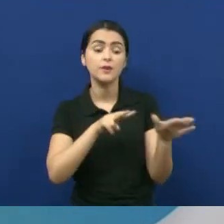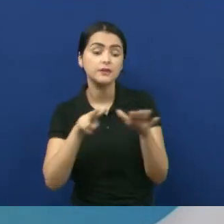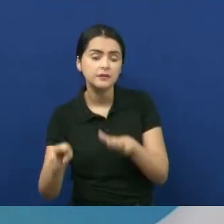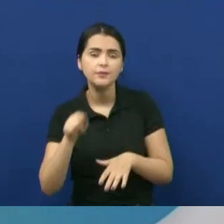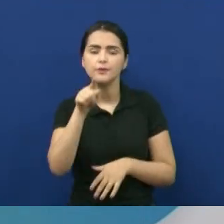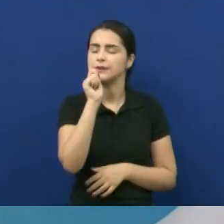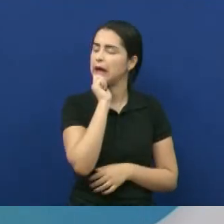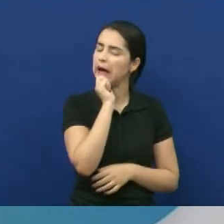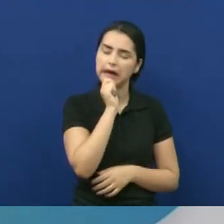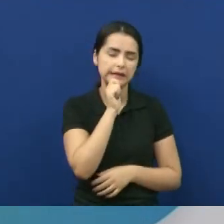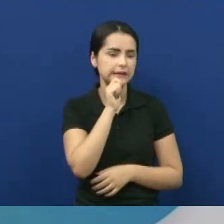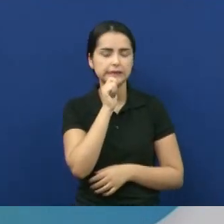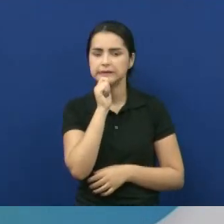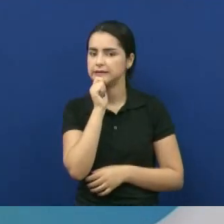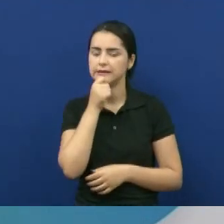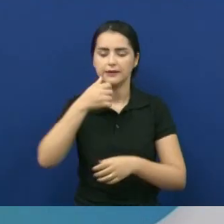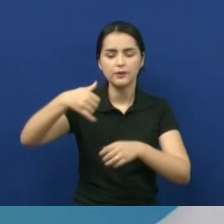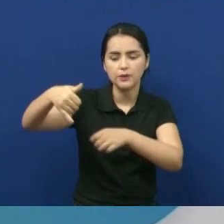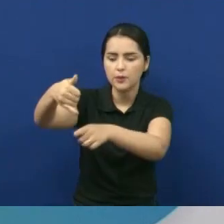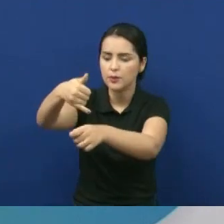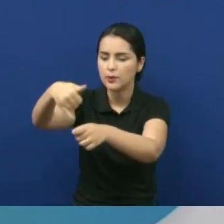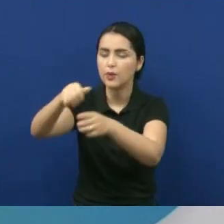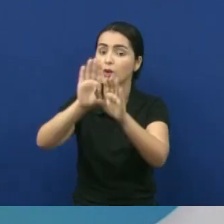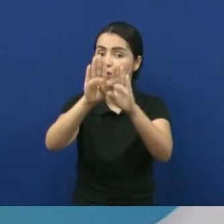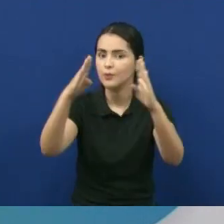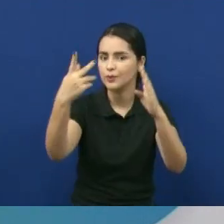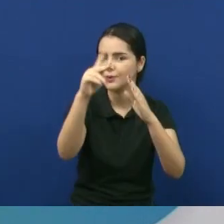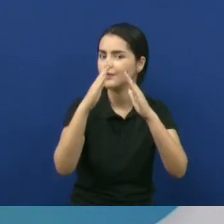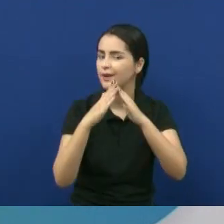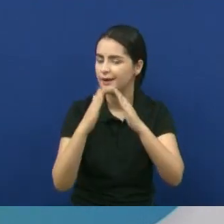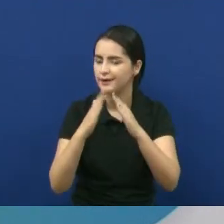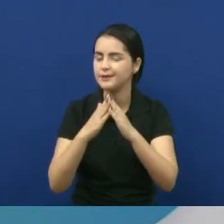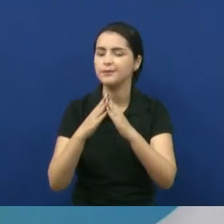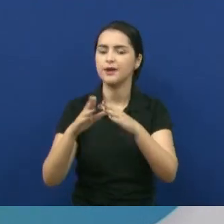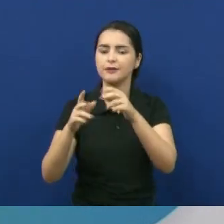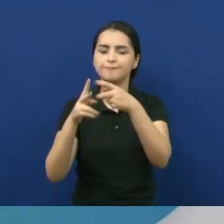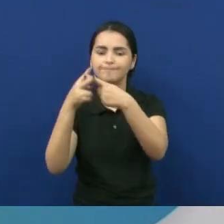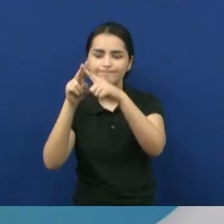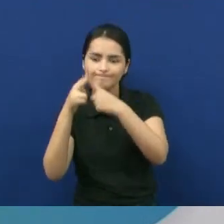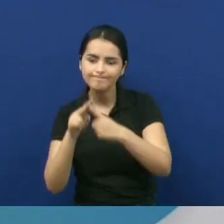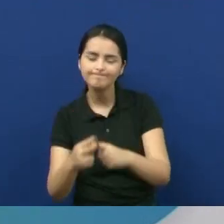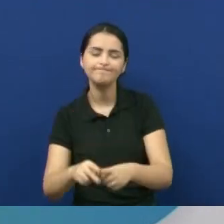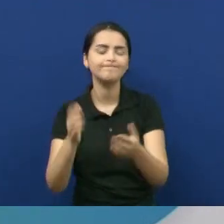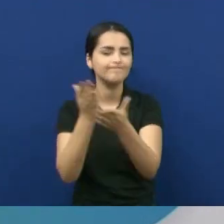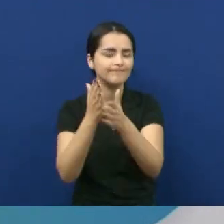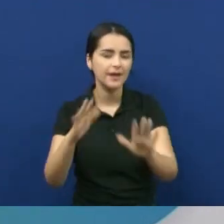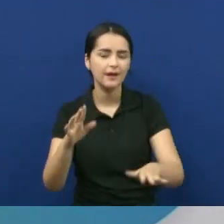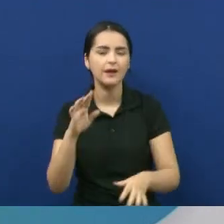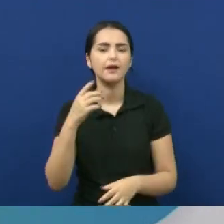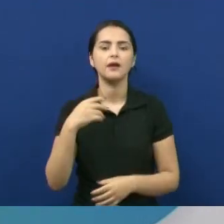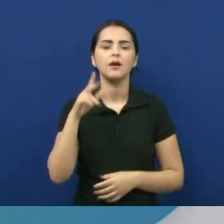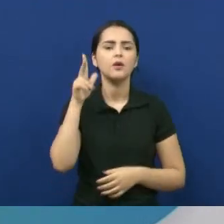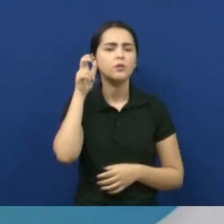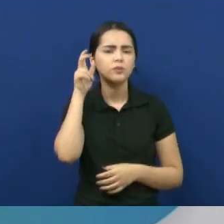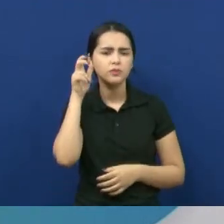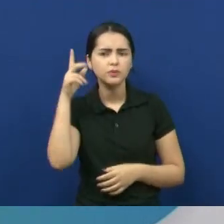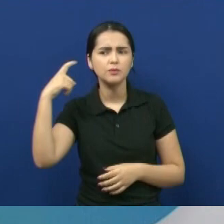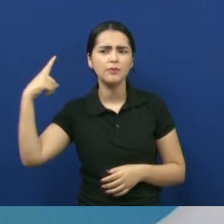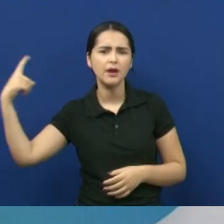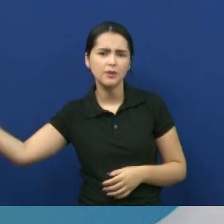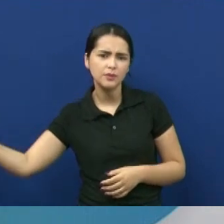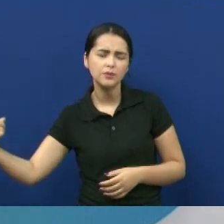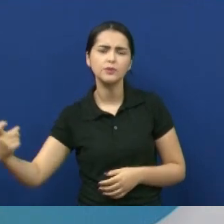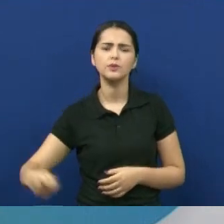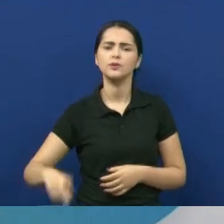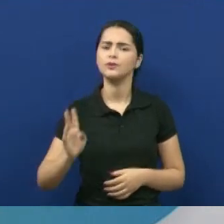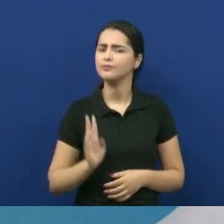não colocou o óleo no portão da tua casa, tá? Então aquele lugar, aquele barulho daquele lugar, aquele incômodo, passa a se